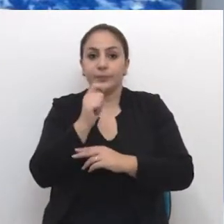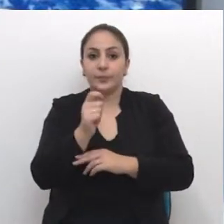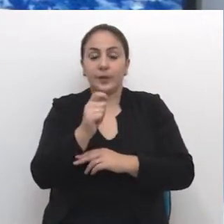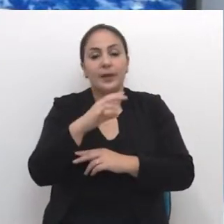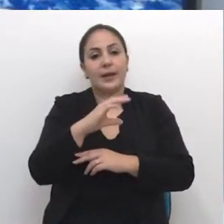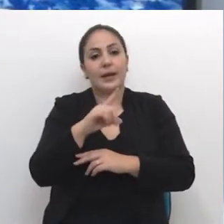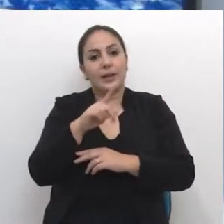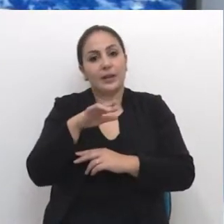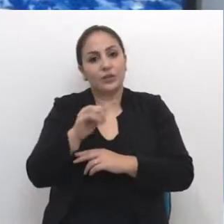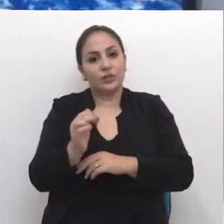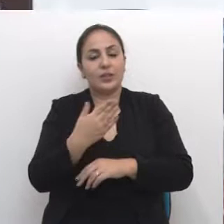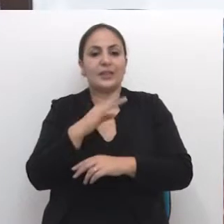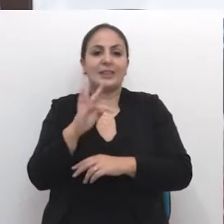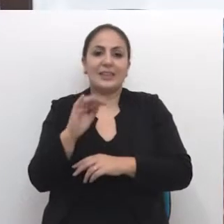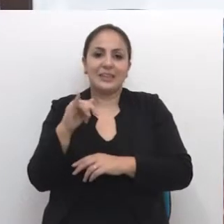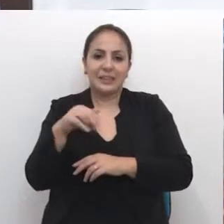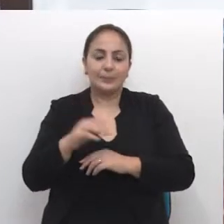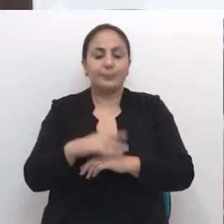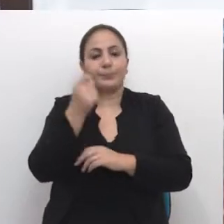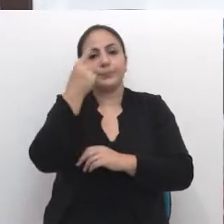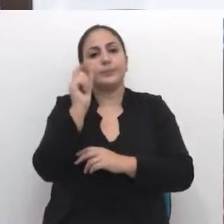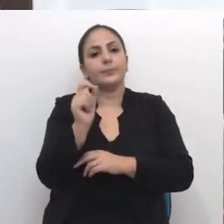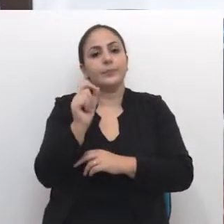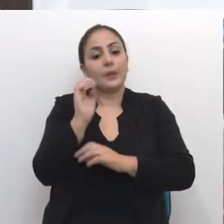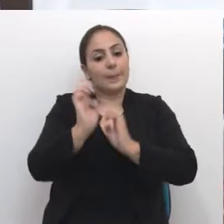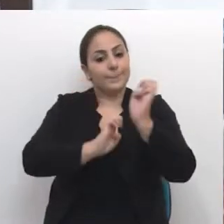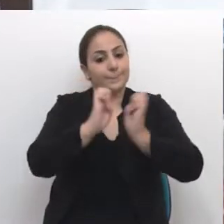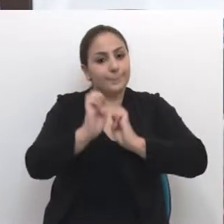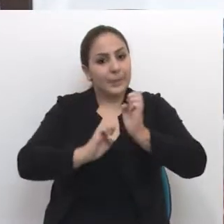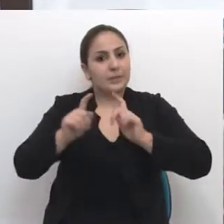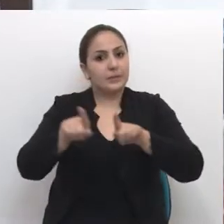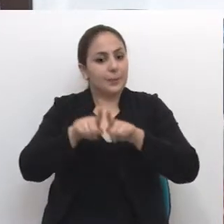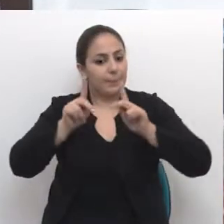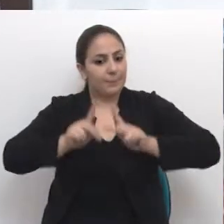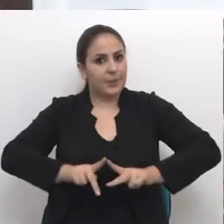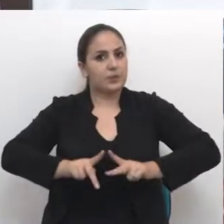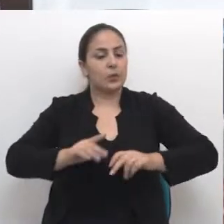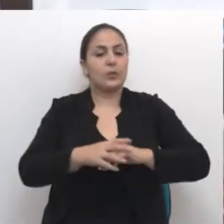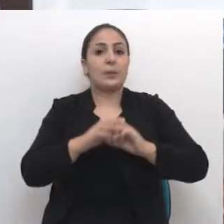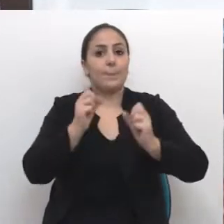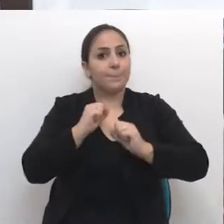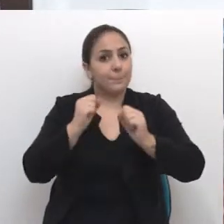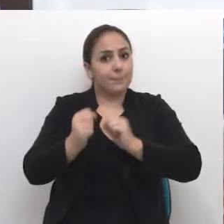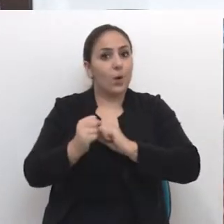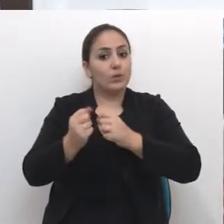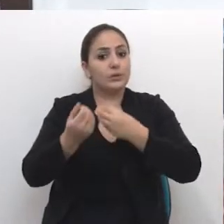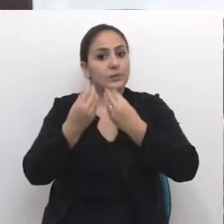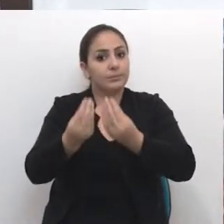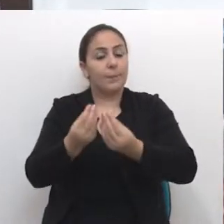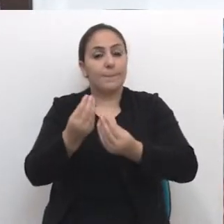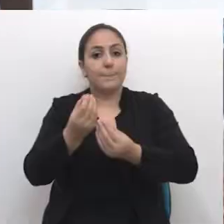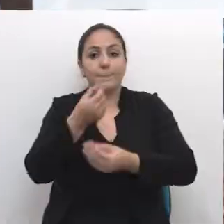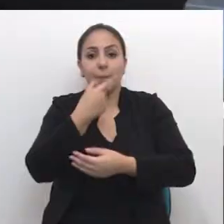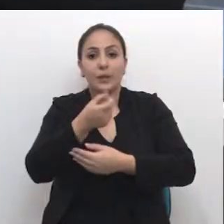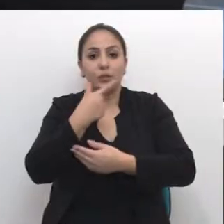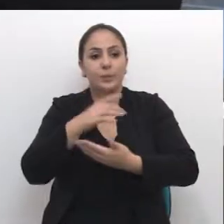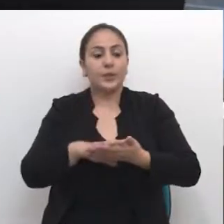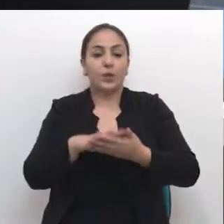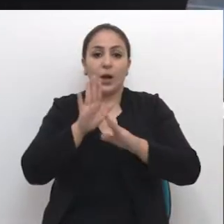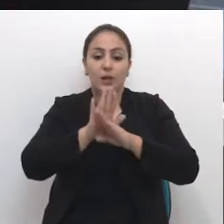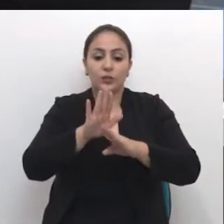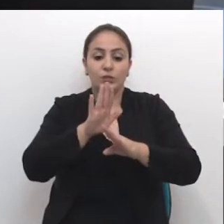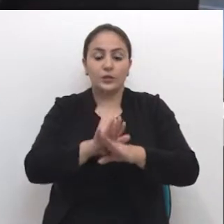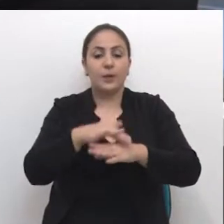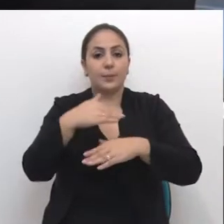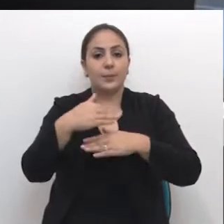de Cláudia Tainá. A ideia é que empresas e pessoas físicas possam doar medicamentos,